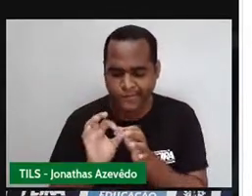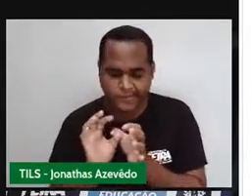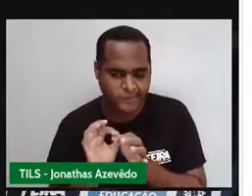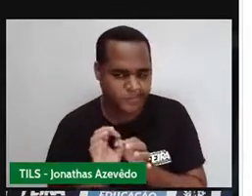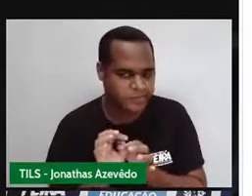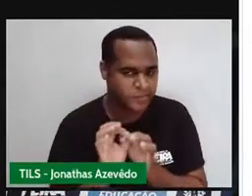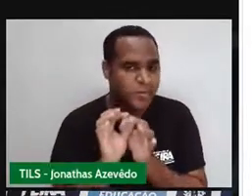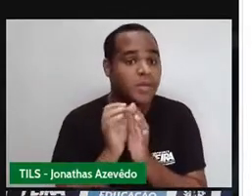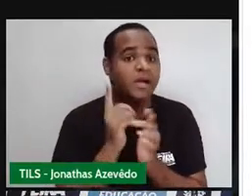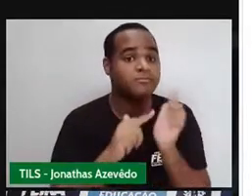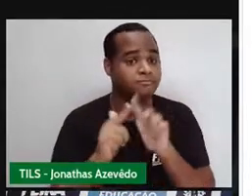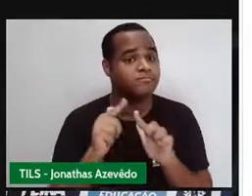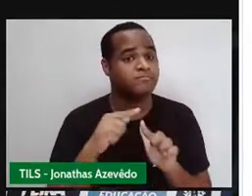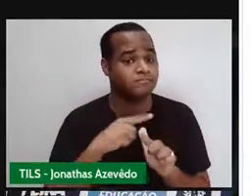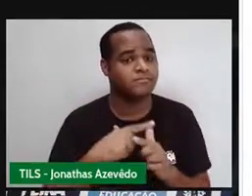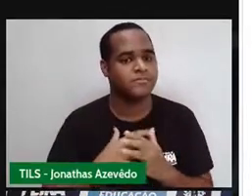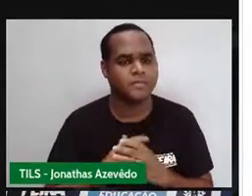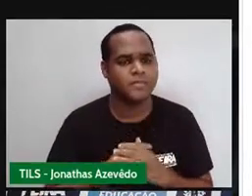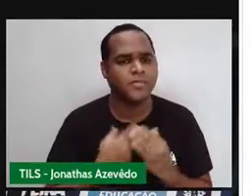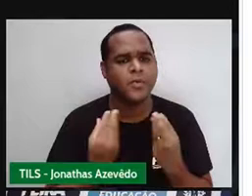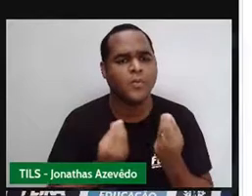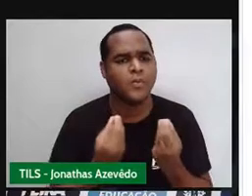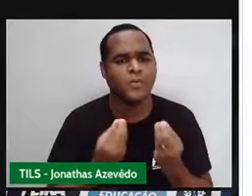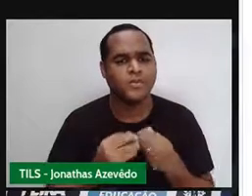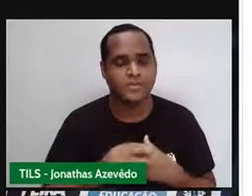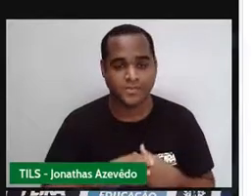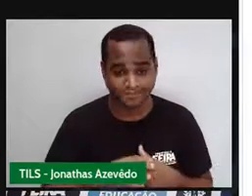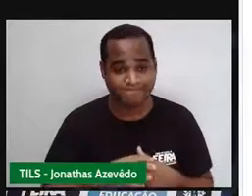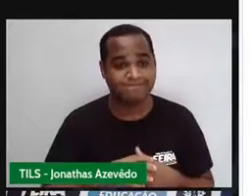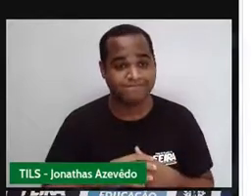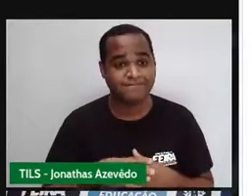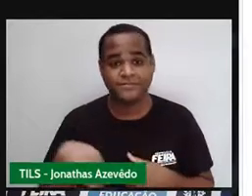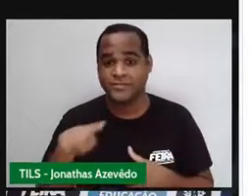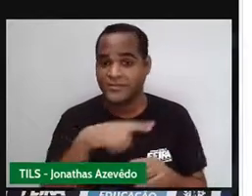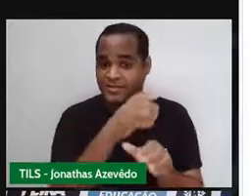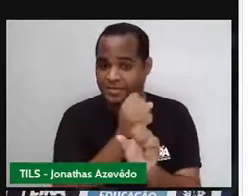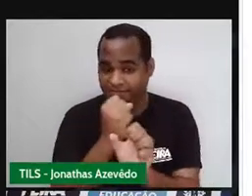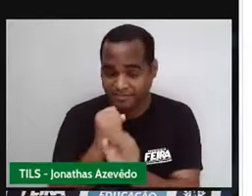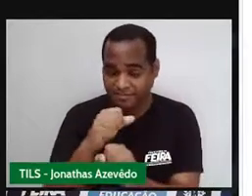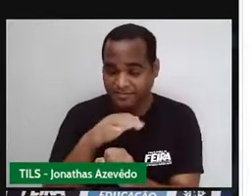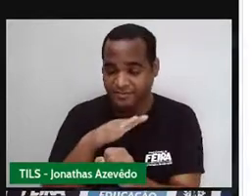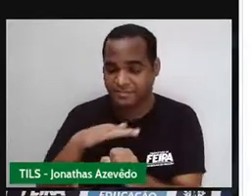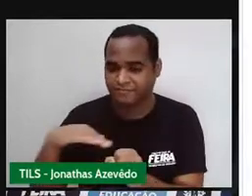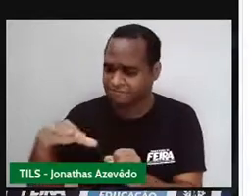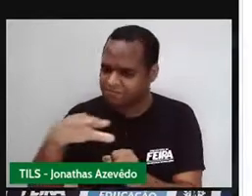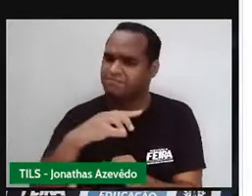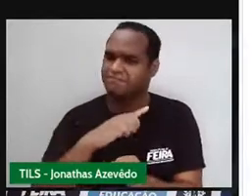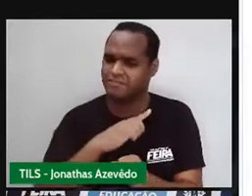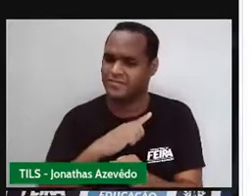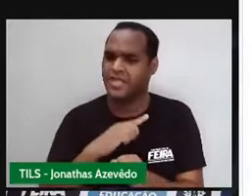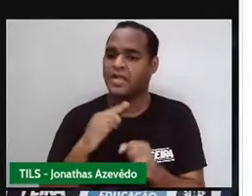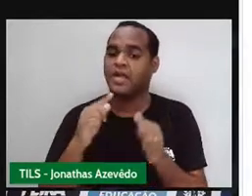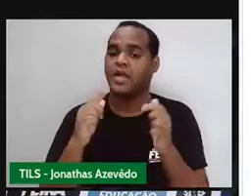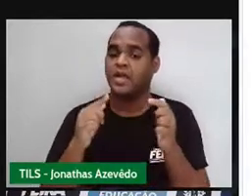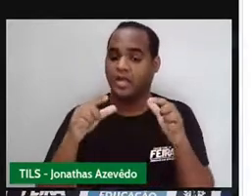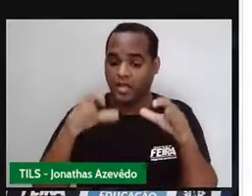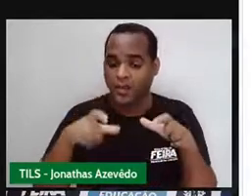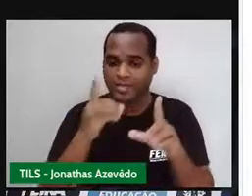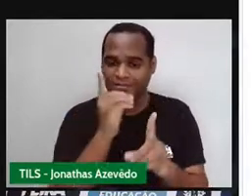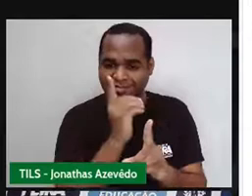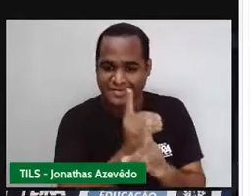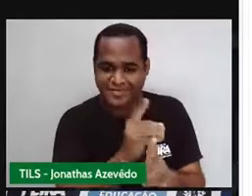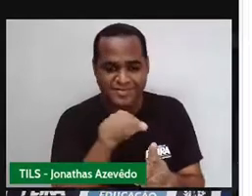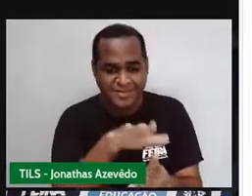escape e qual é a válvula de escape é a que a gente está calculando né é a que a gente encontrou